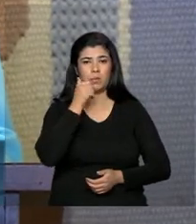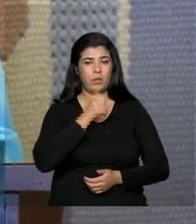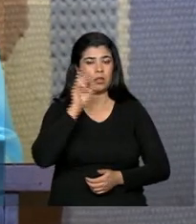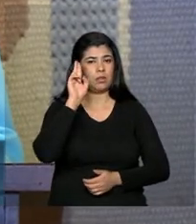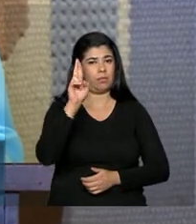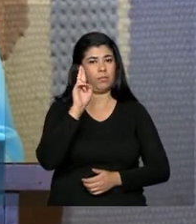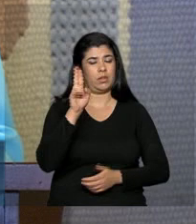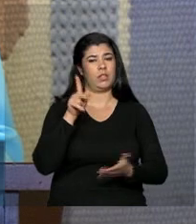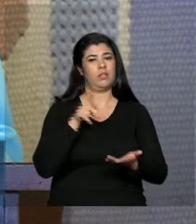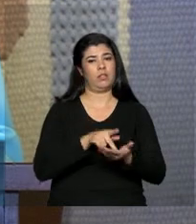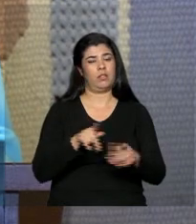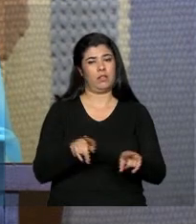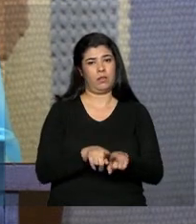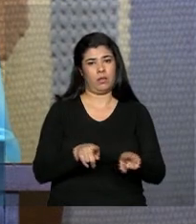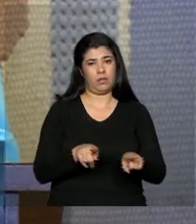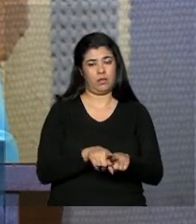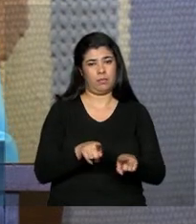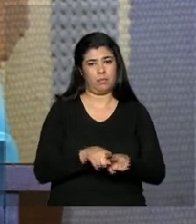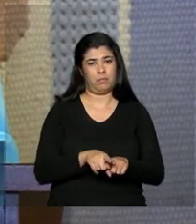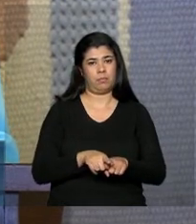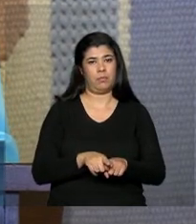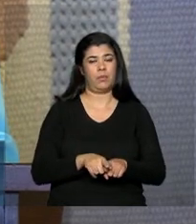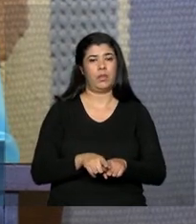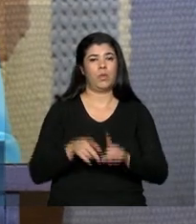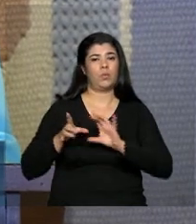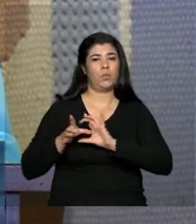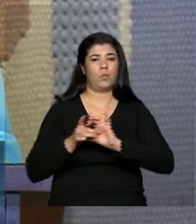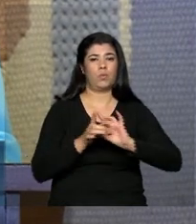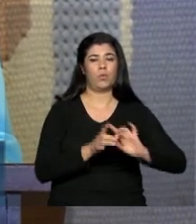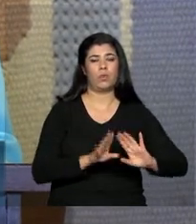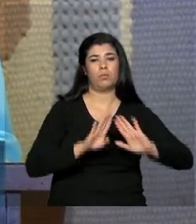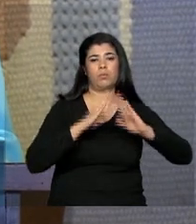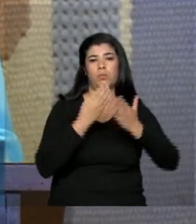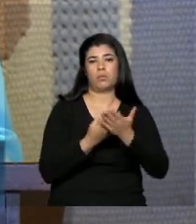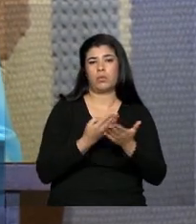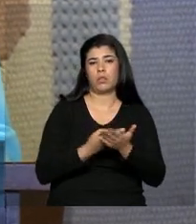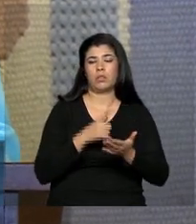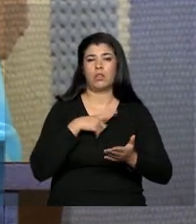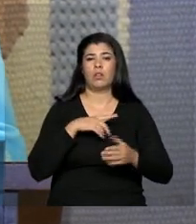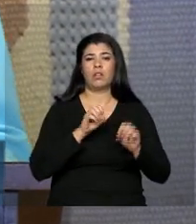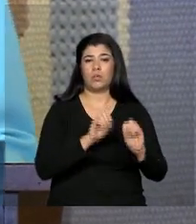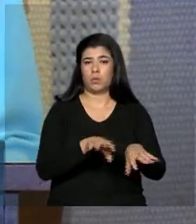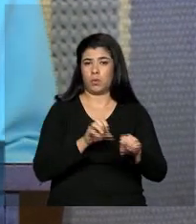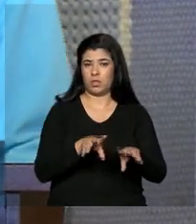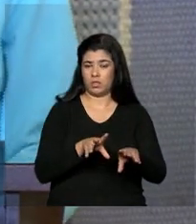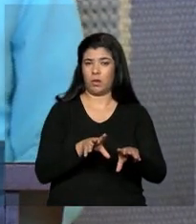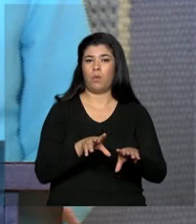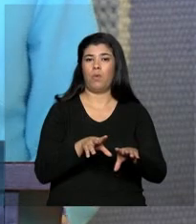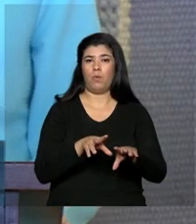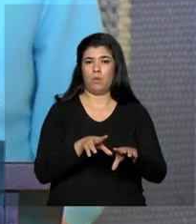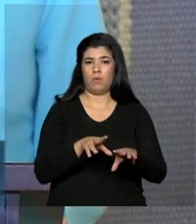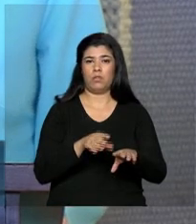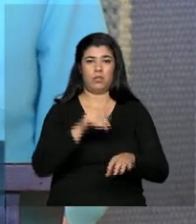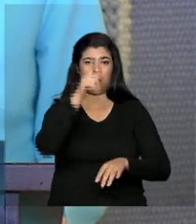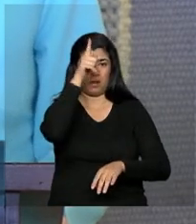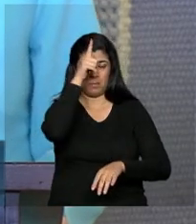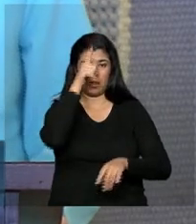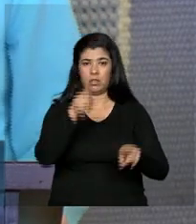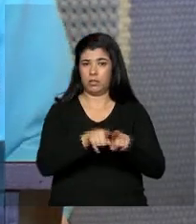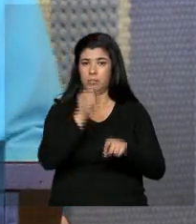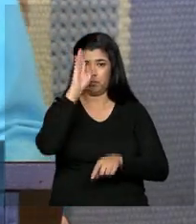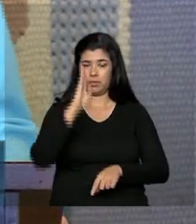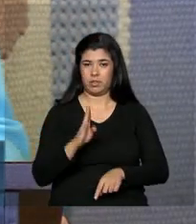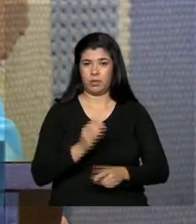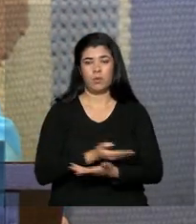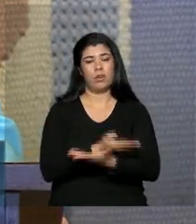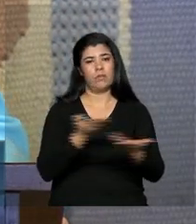senhores representantes do setor acadêmico aqui presentes, da Alemanha e do Brasil, senhoras e